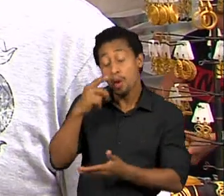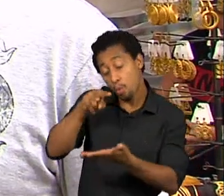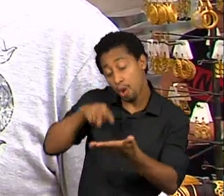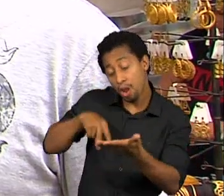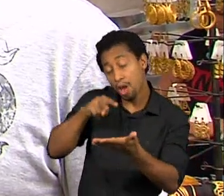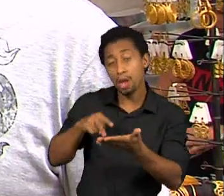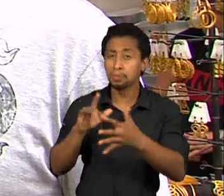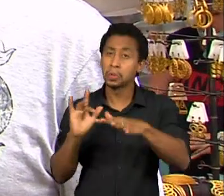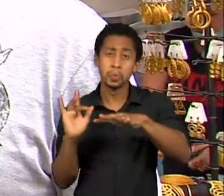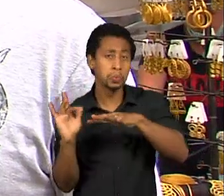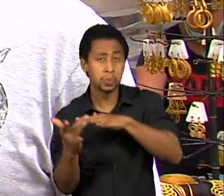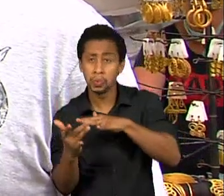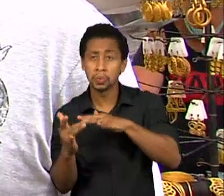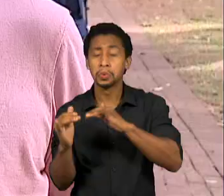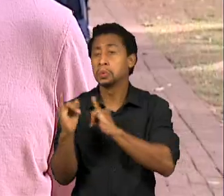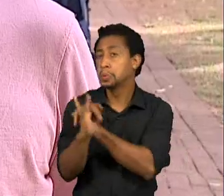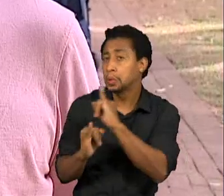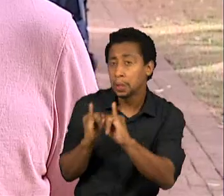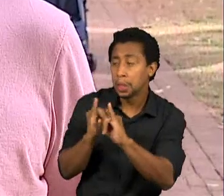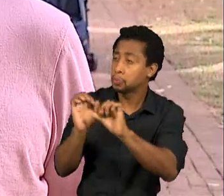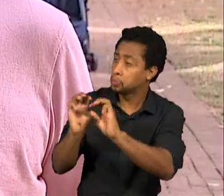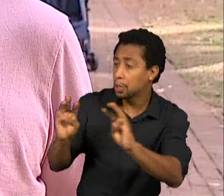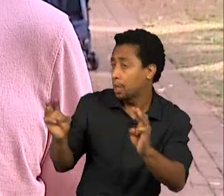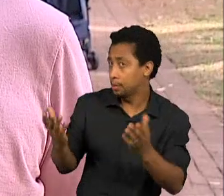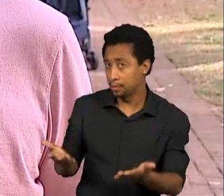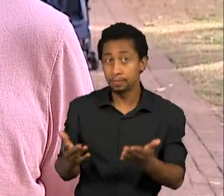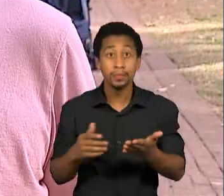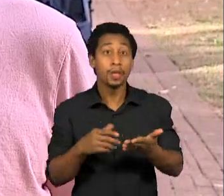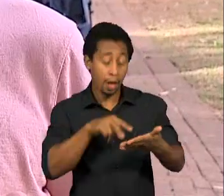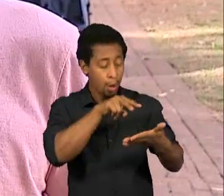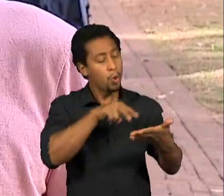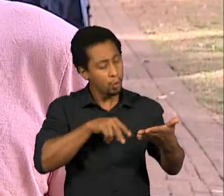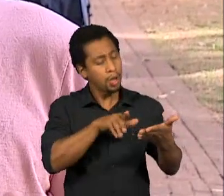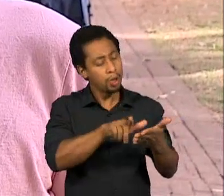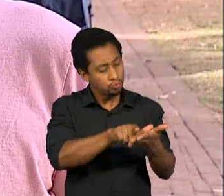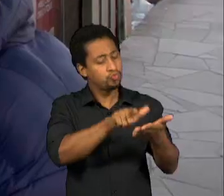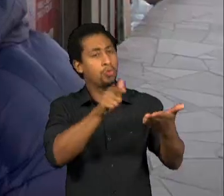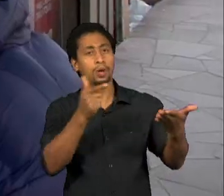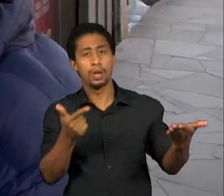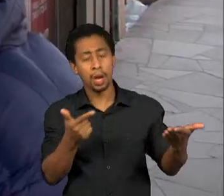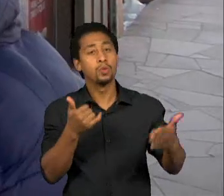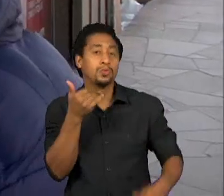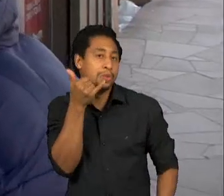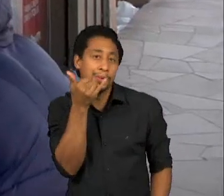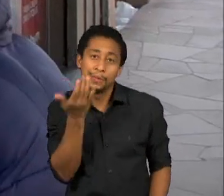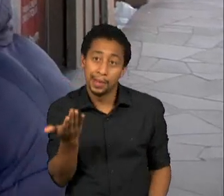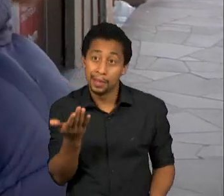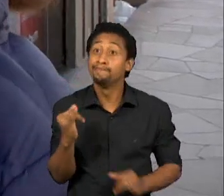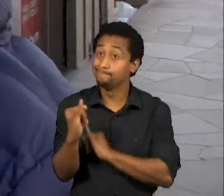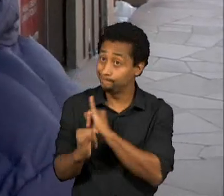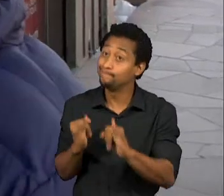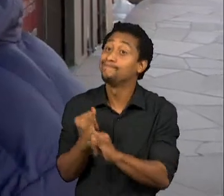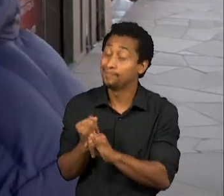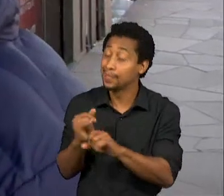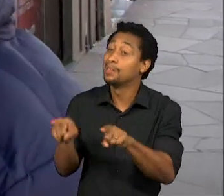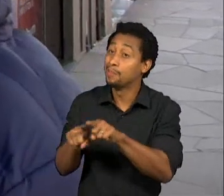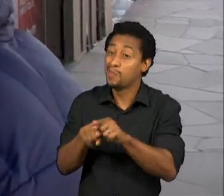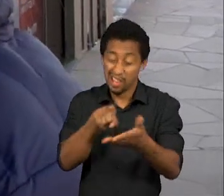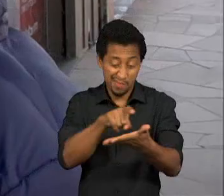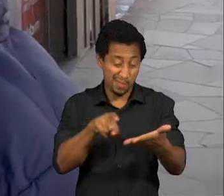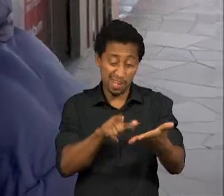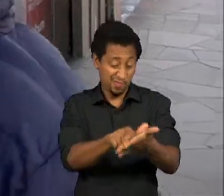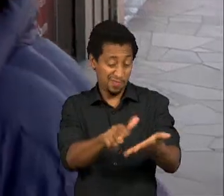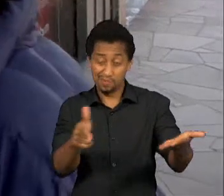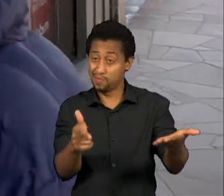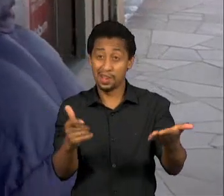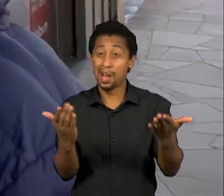digital mesmo, nos canais digitais. Eu leio jornal pelo celular. Online também. Impresso, não